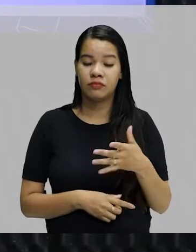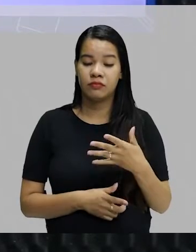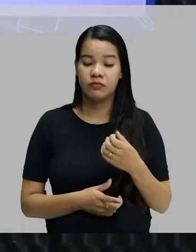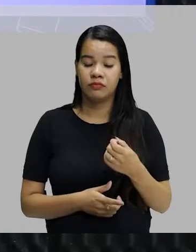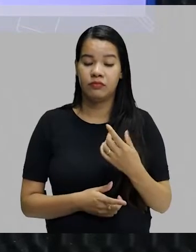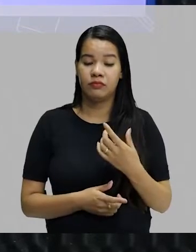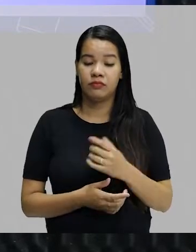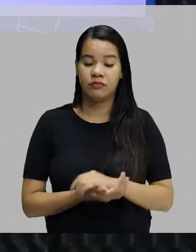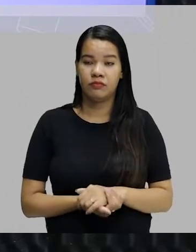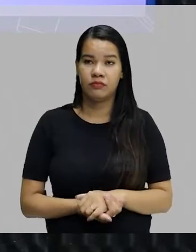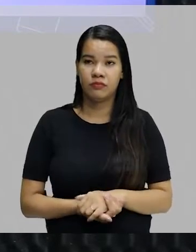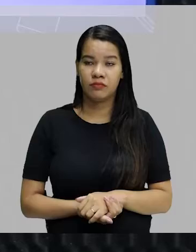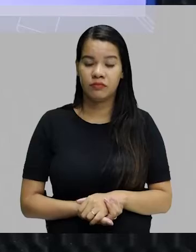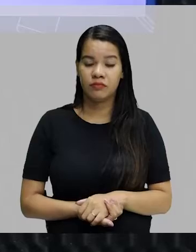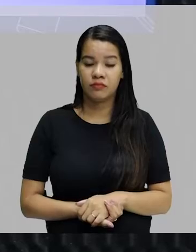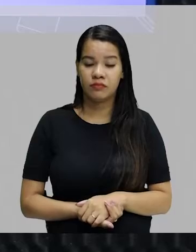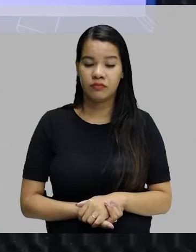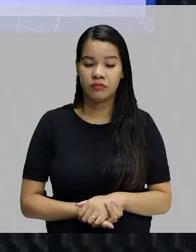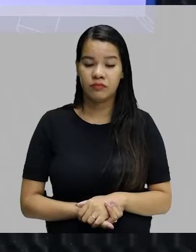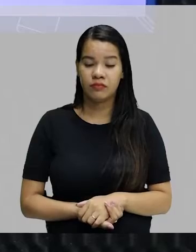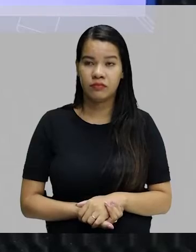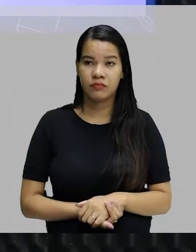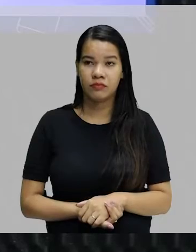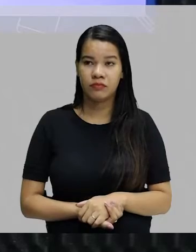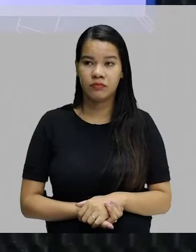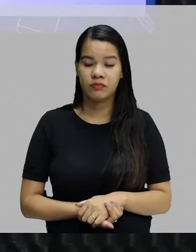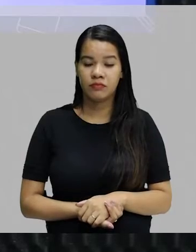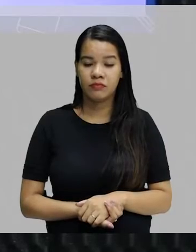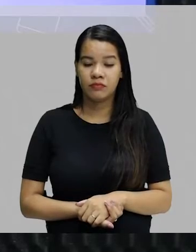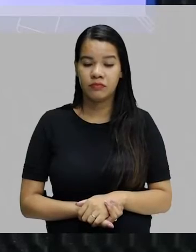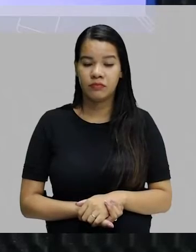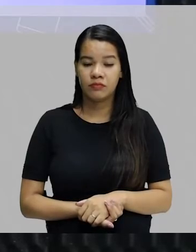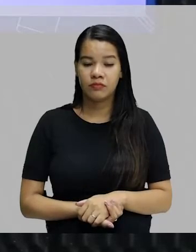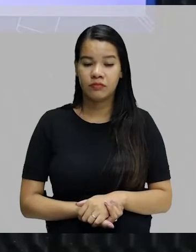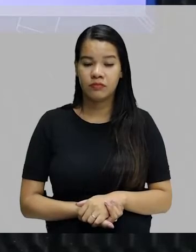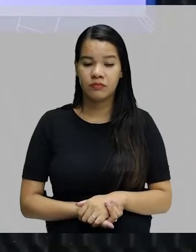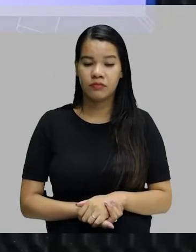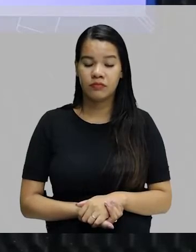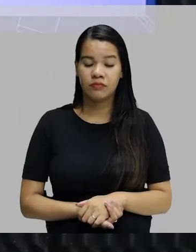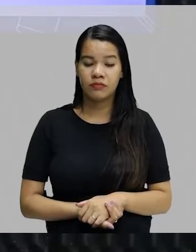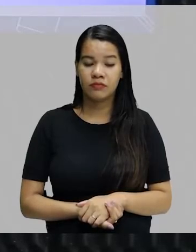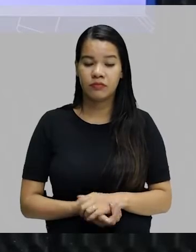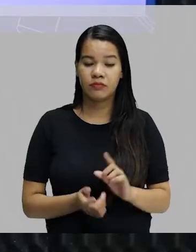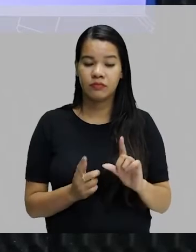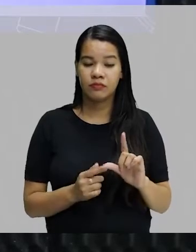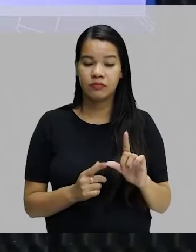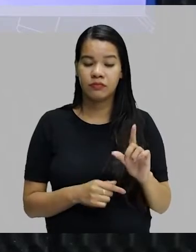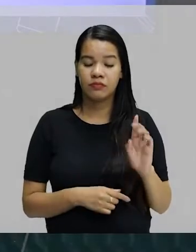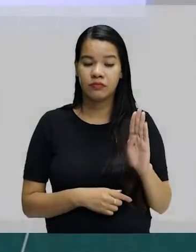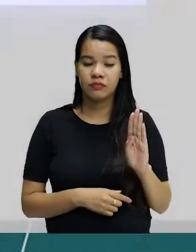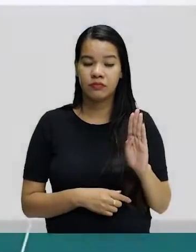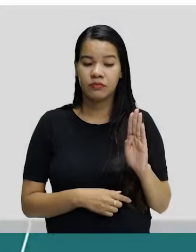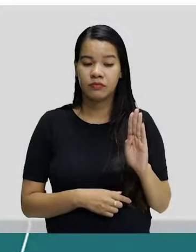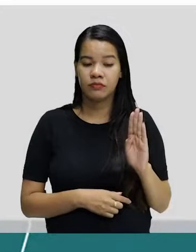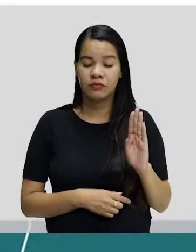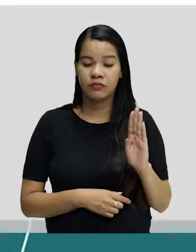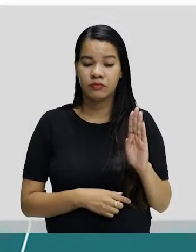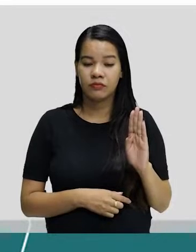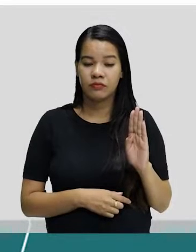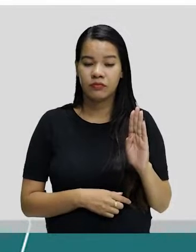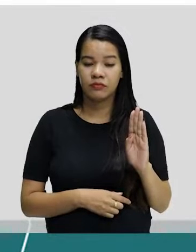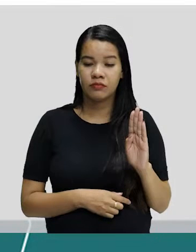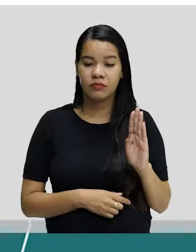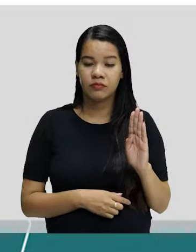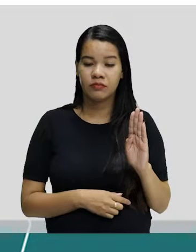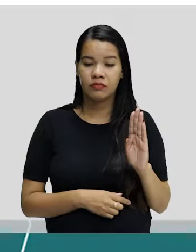demais aí o negócio, né? Extrapola, tá? Inconsistente. Letra B. Contra a tentação